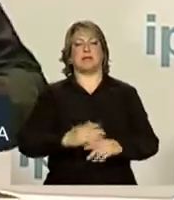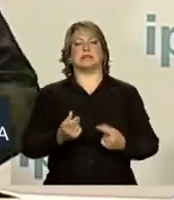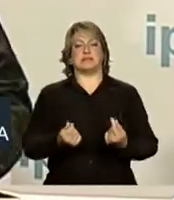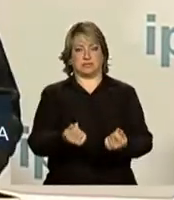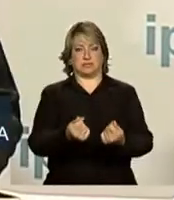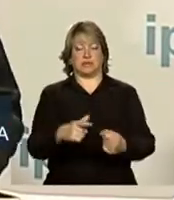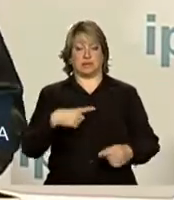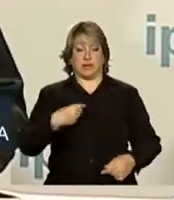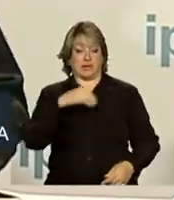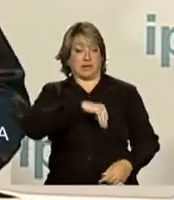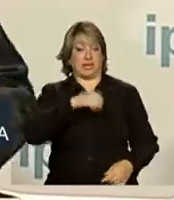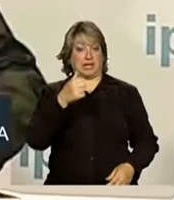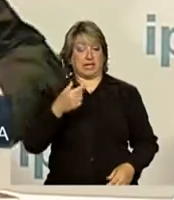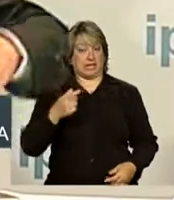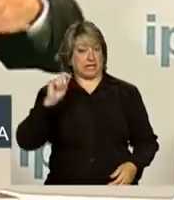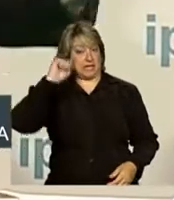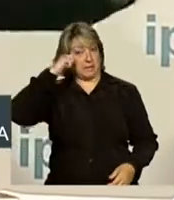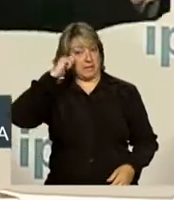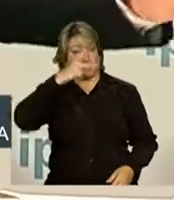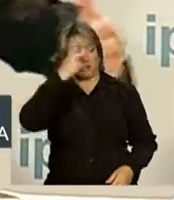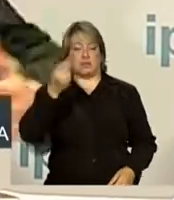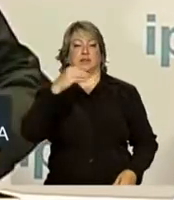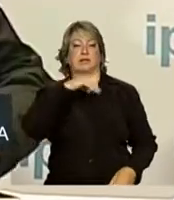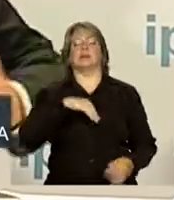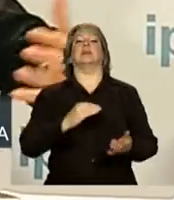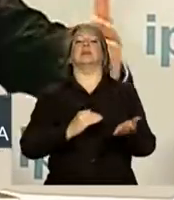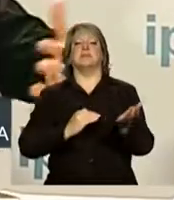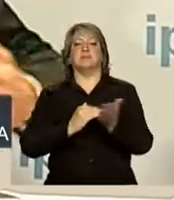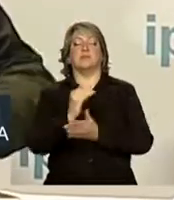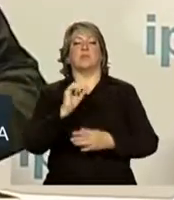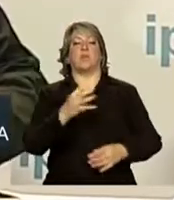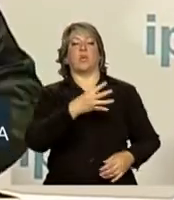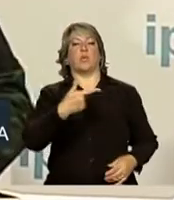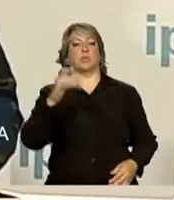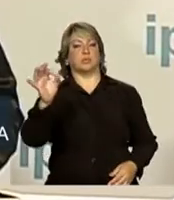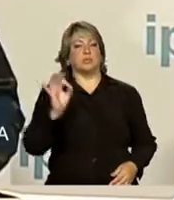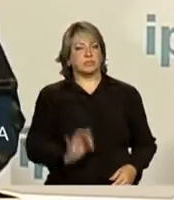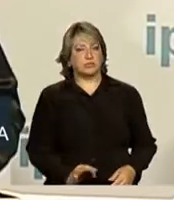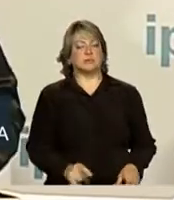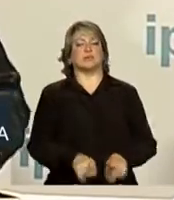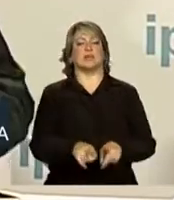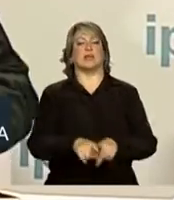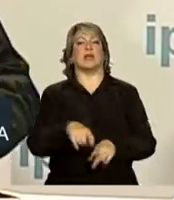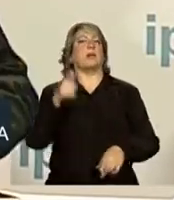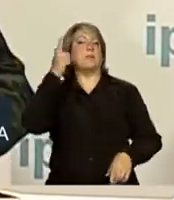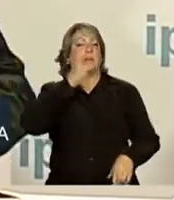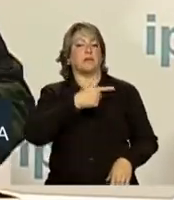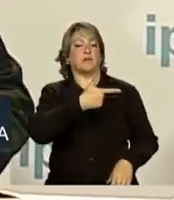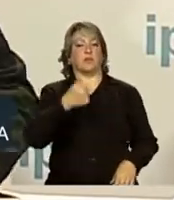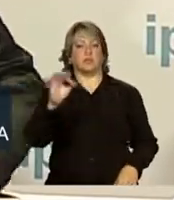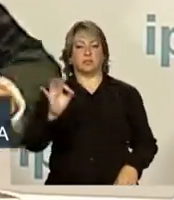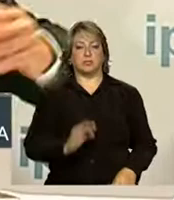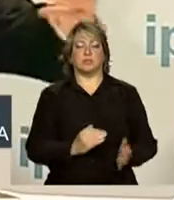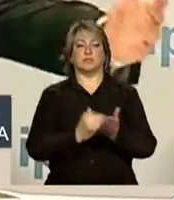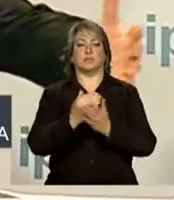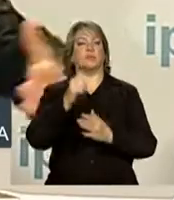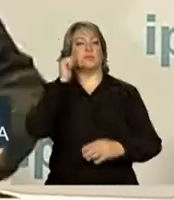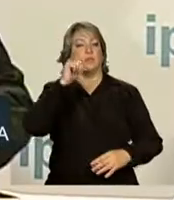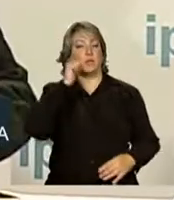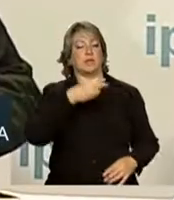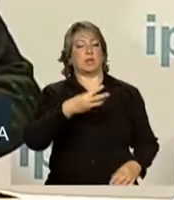A renda de negros cresceu 42% em 8 anos, a renda de brancos 21%,